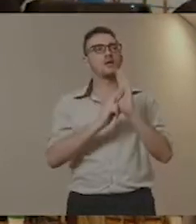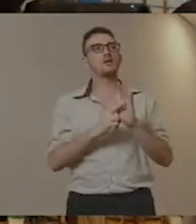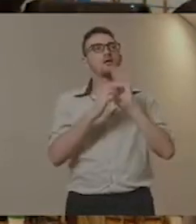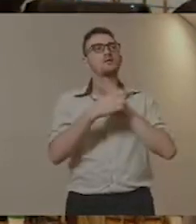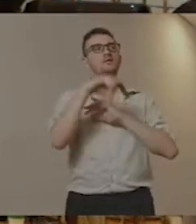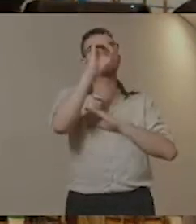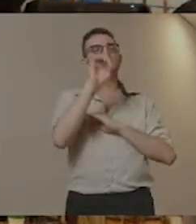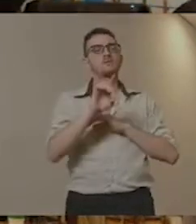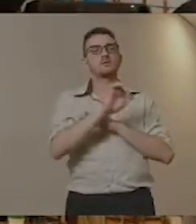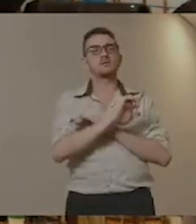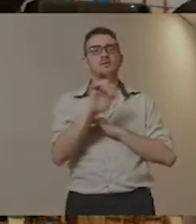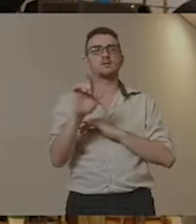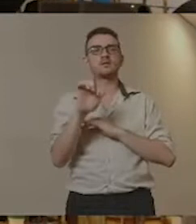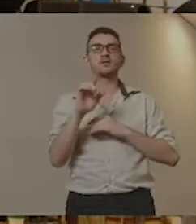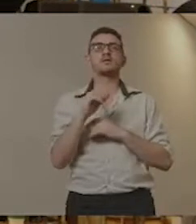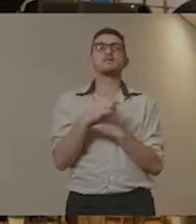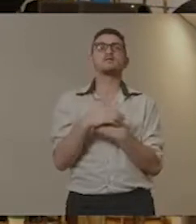a Fundação Educar.